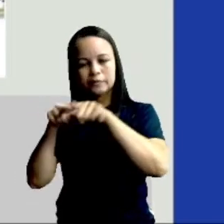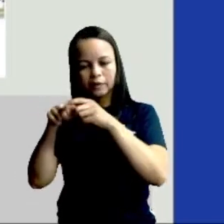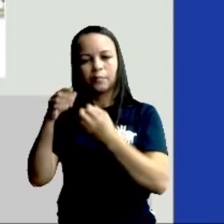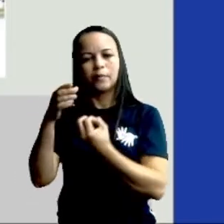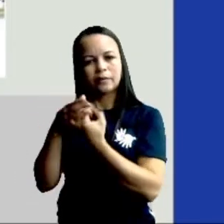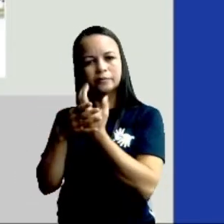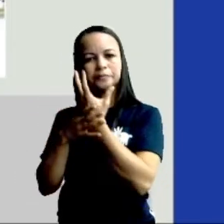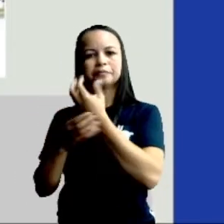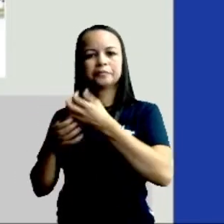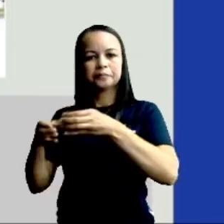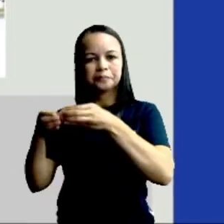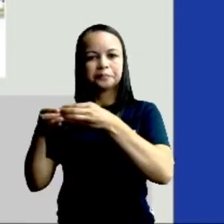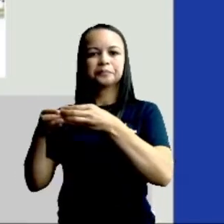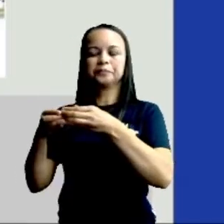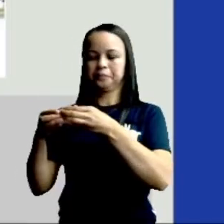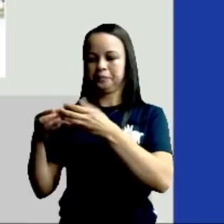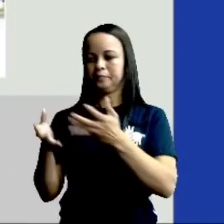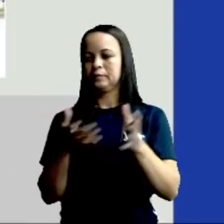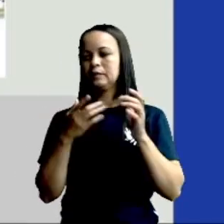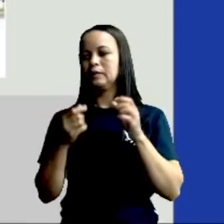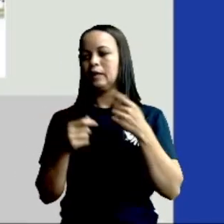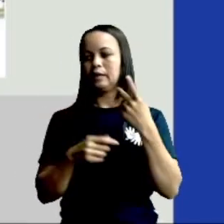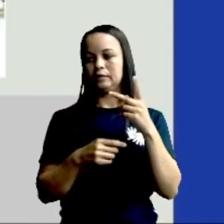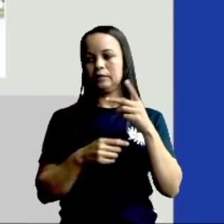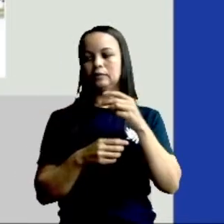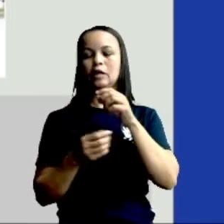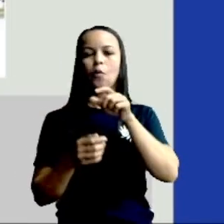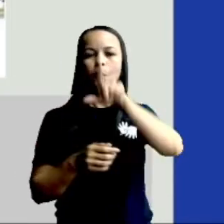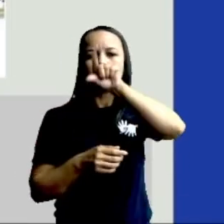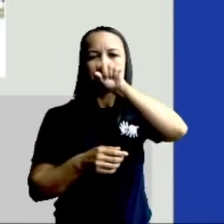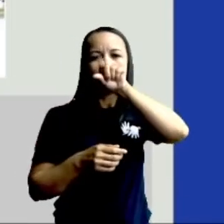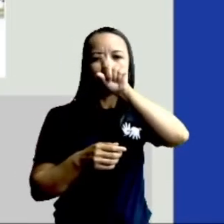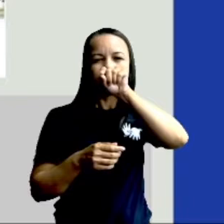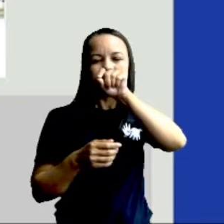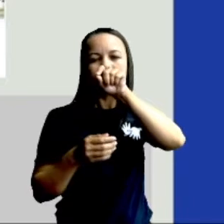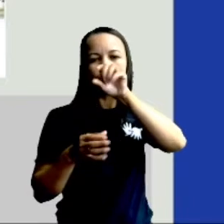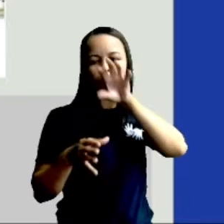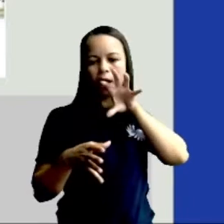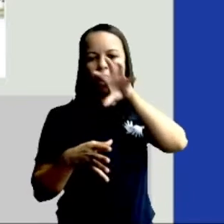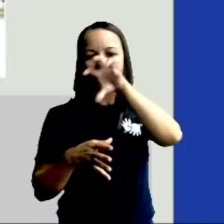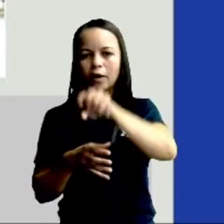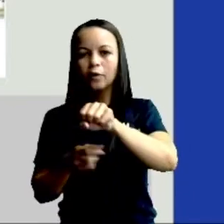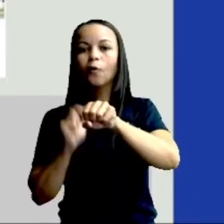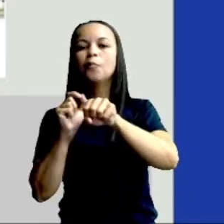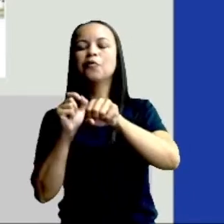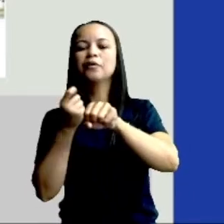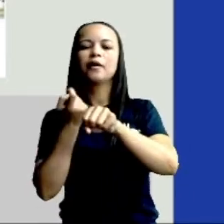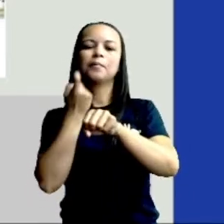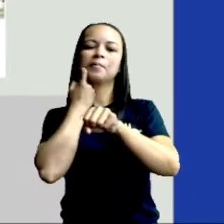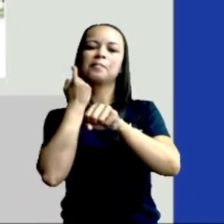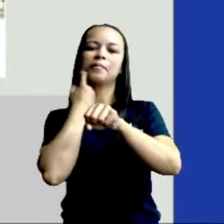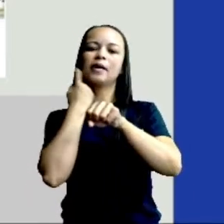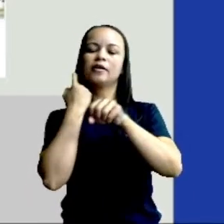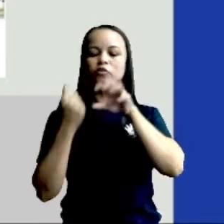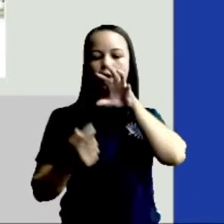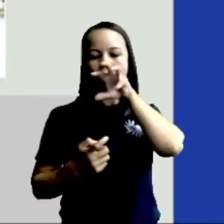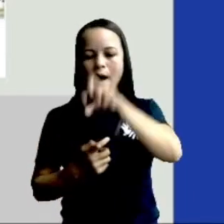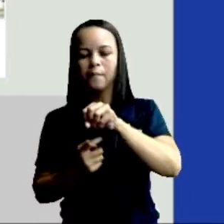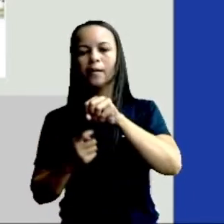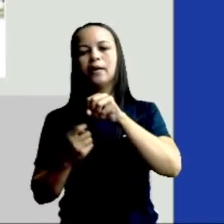dele é martim pescador, ele alimenta-se de peixe, então ele tá ali voando, ele vê ali um peixe ali na água, vai lá